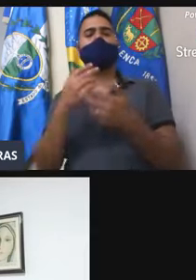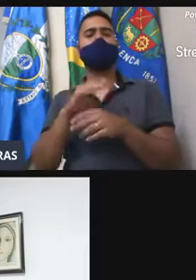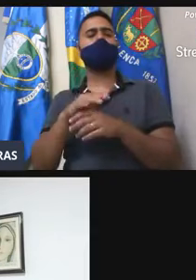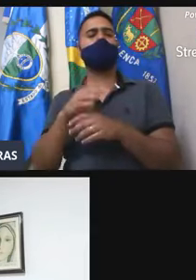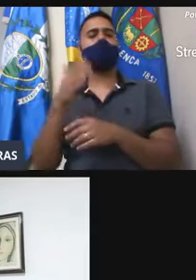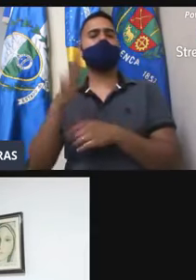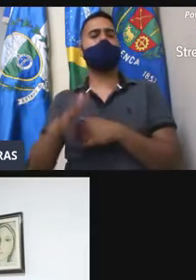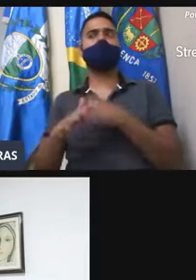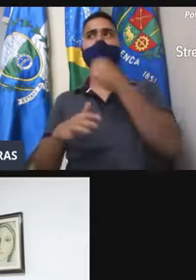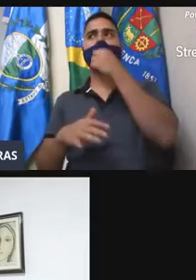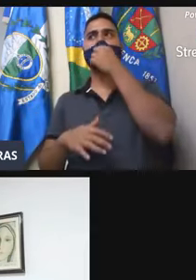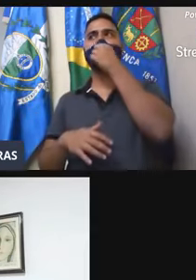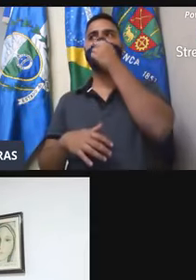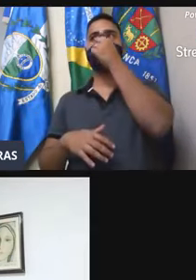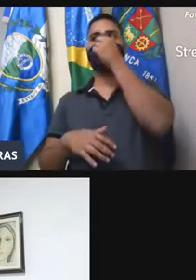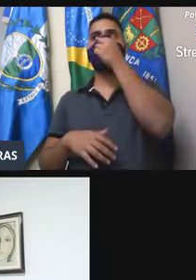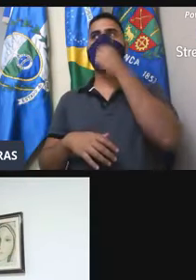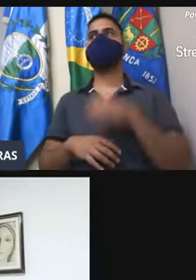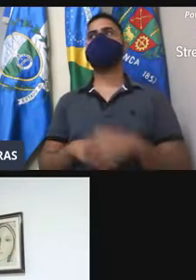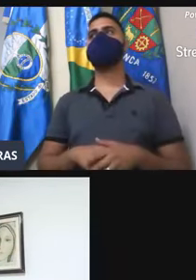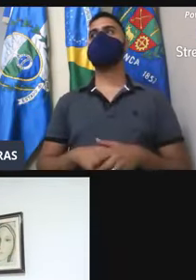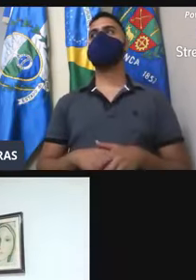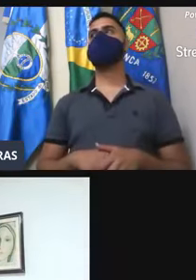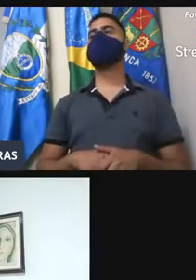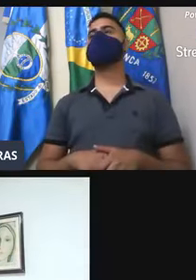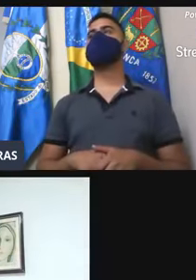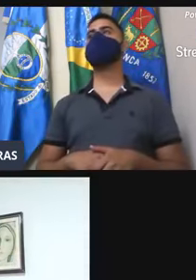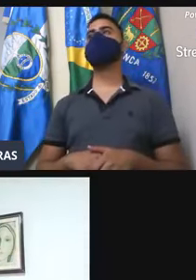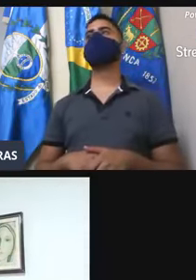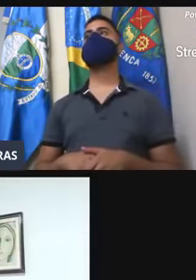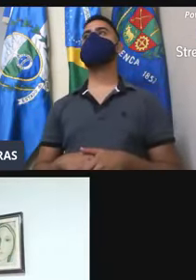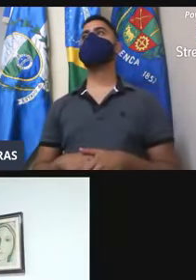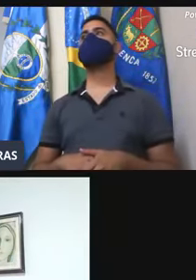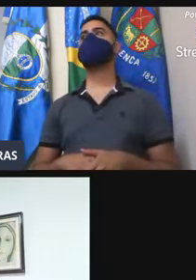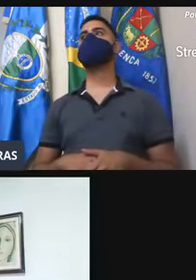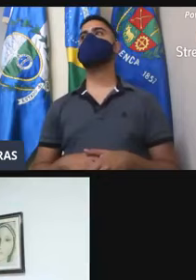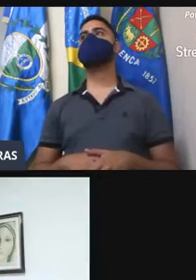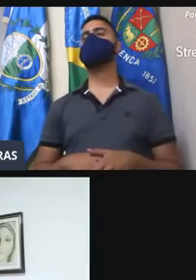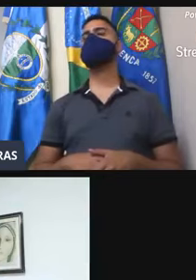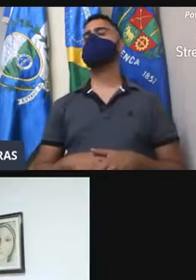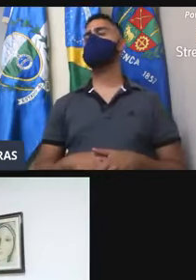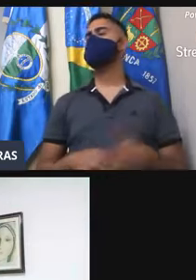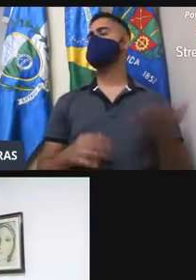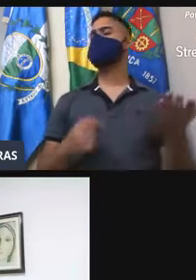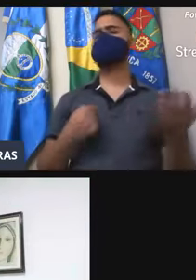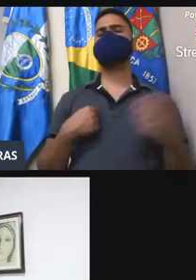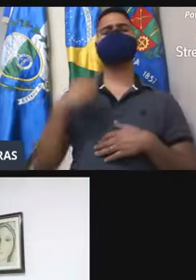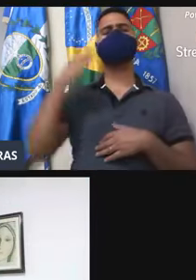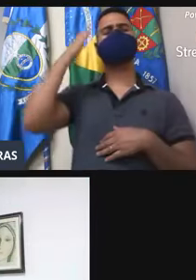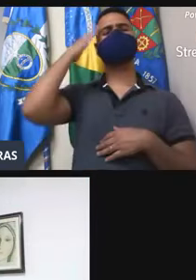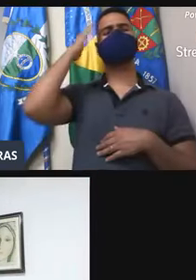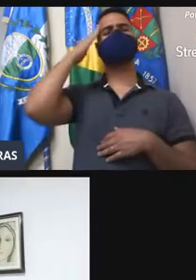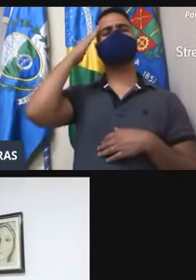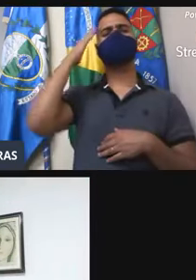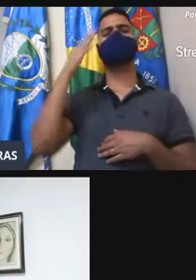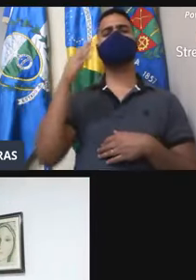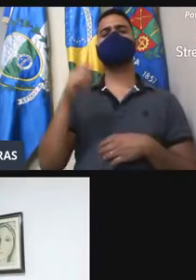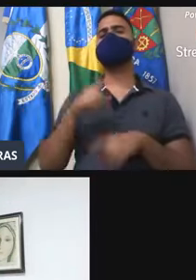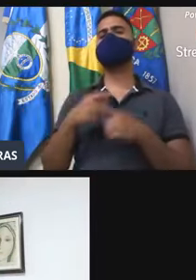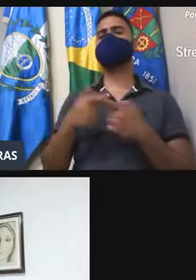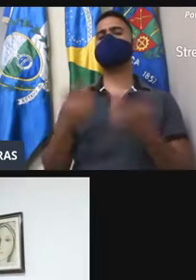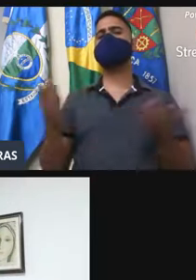barata. Presidente, entendeu? Só assim, pela ordem. Eu não entendo, porque com essa